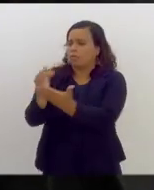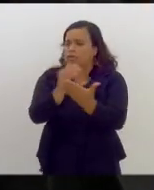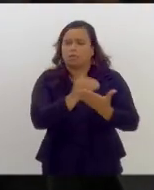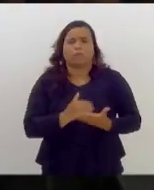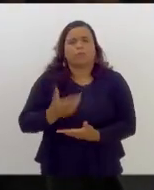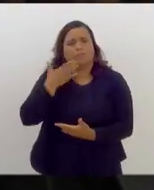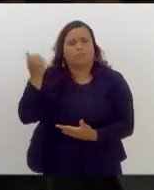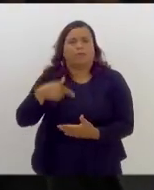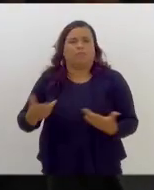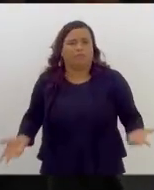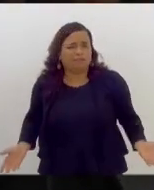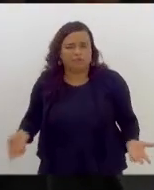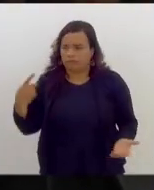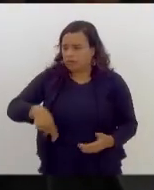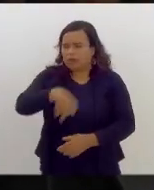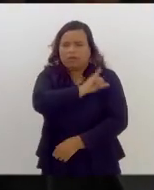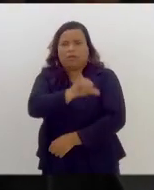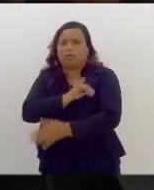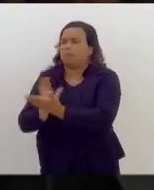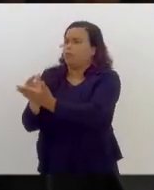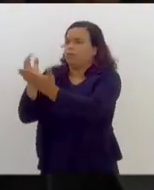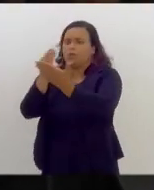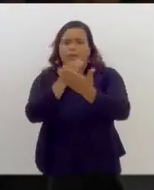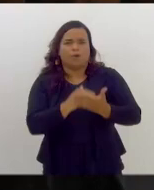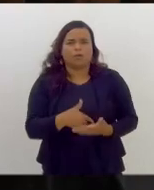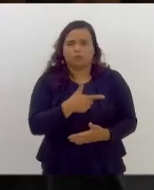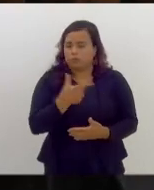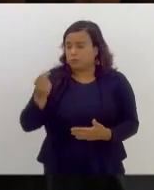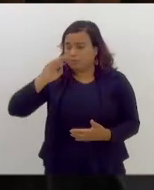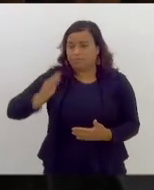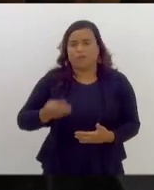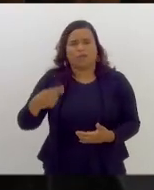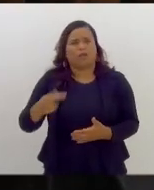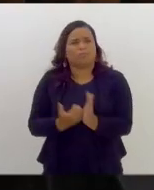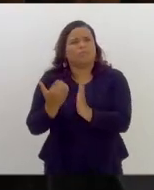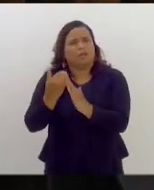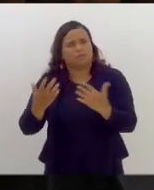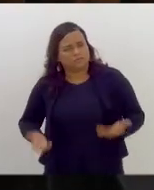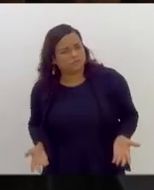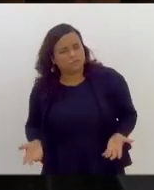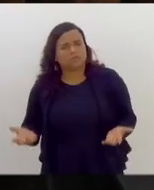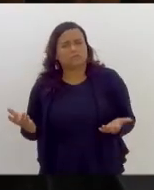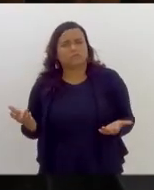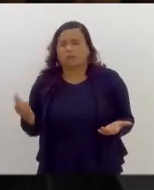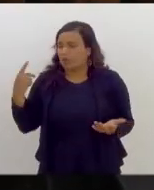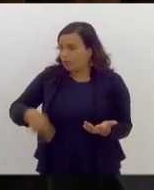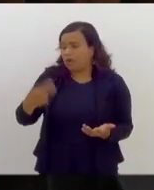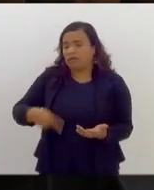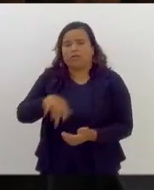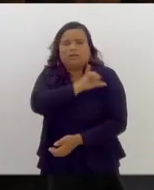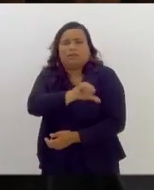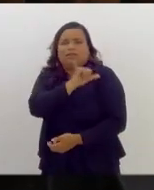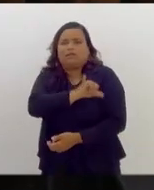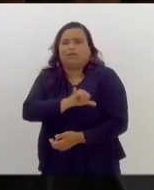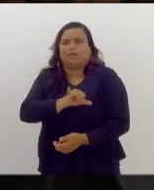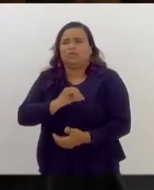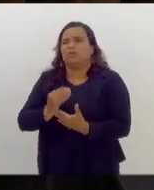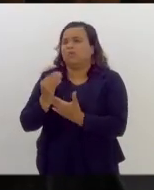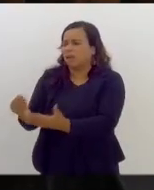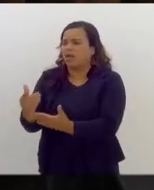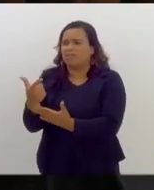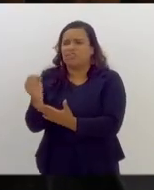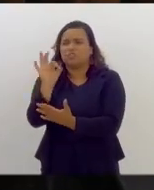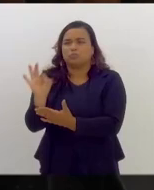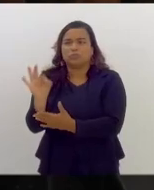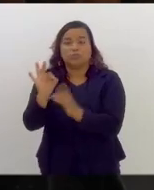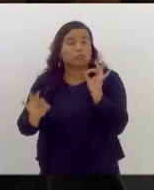do que eu, arrecadar no Rio de Janeiro em um ano mais de 200 bilhões de reais, deixa no Rio de Janeiro 20% disso, no